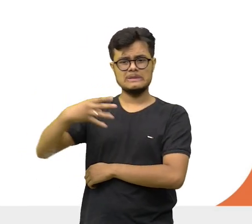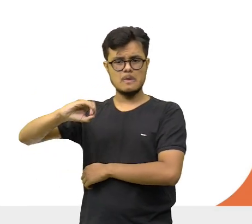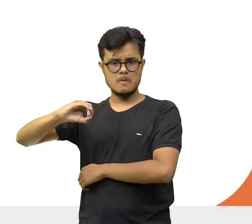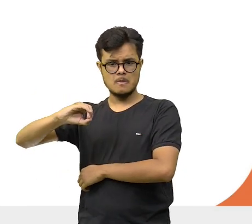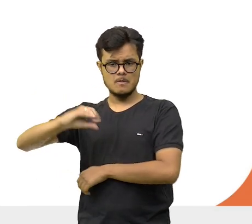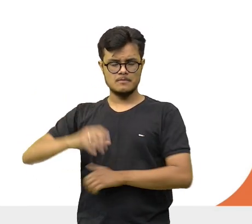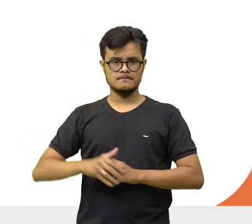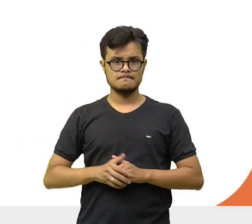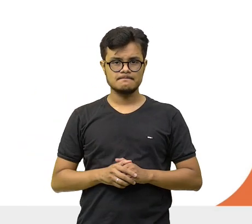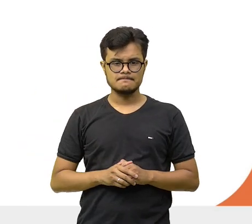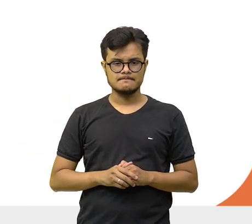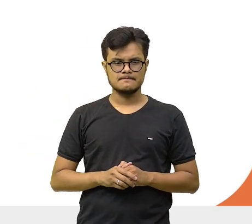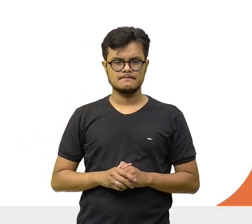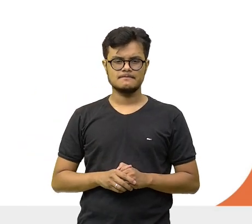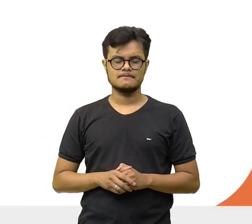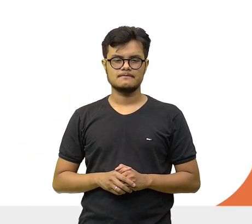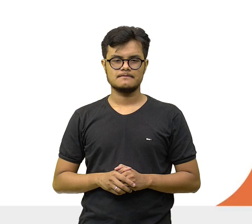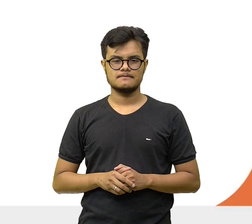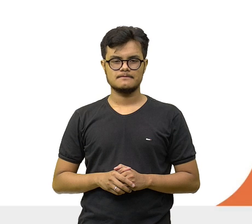340.